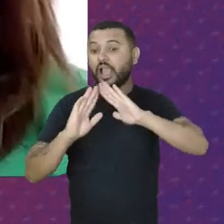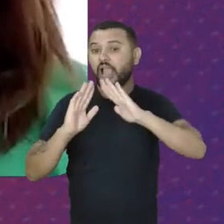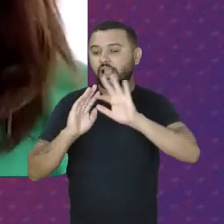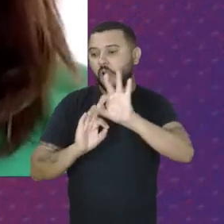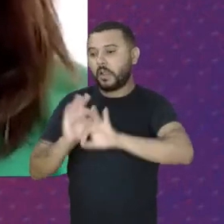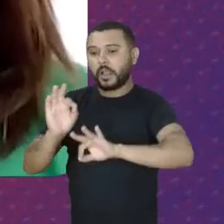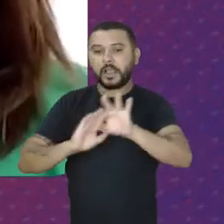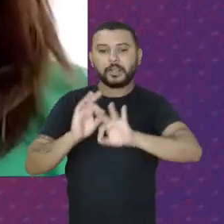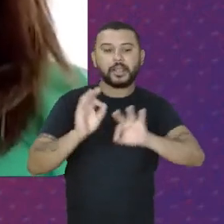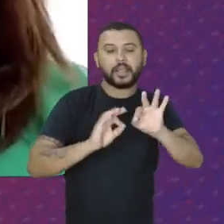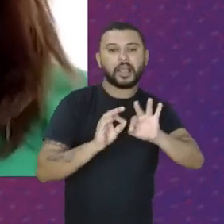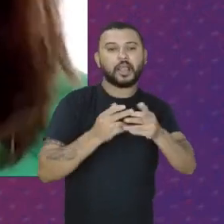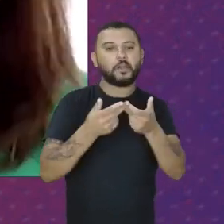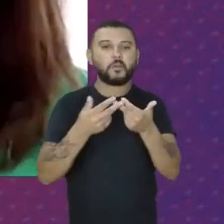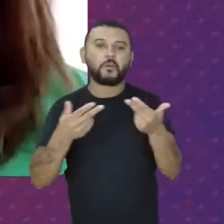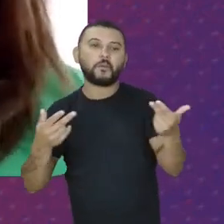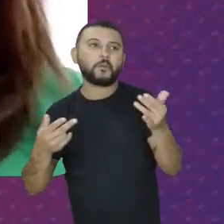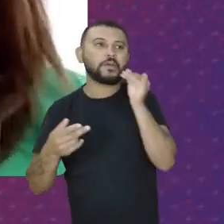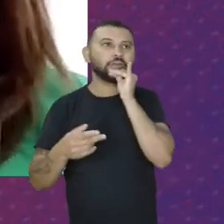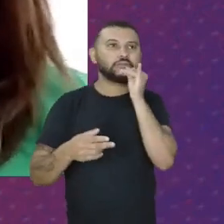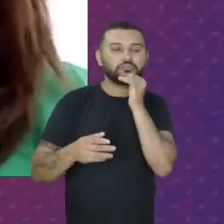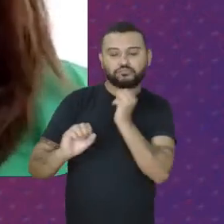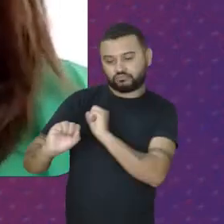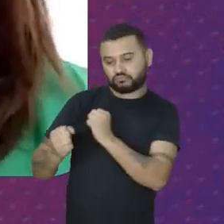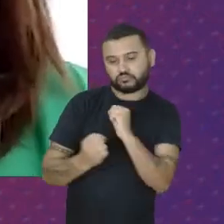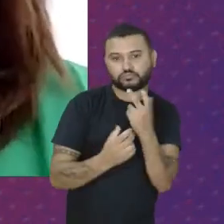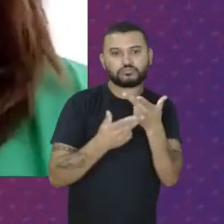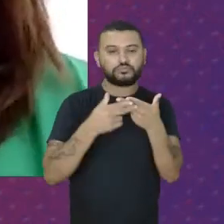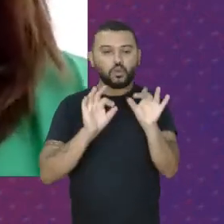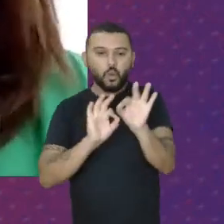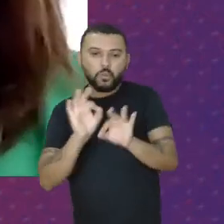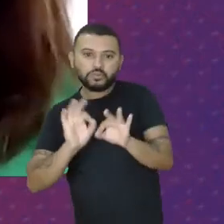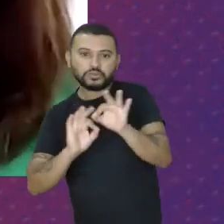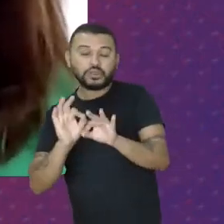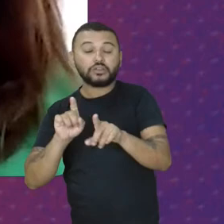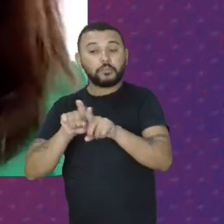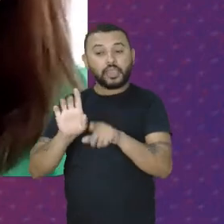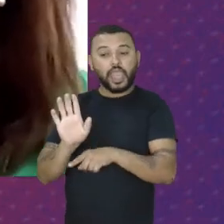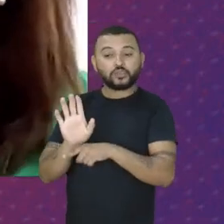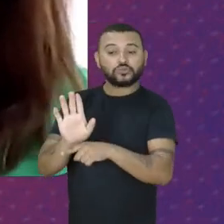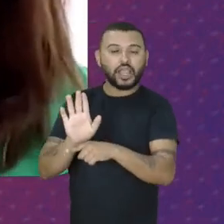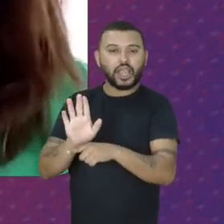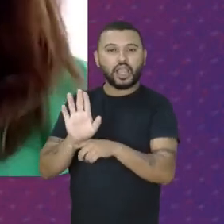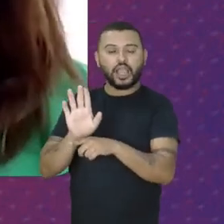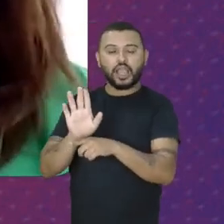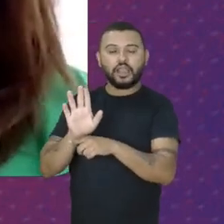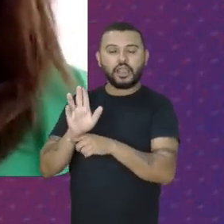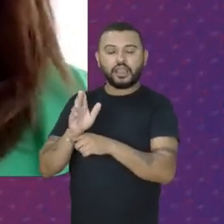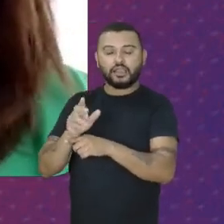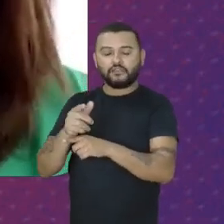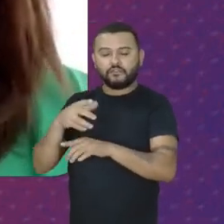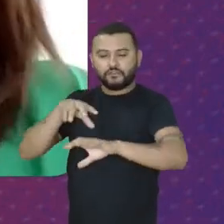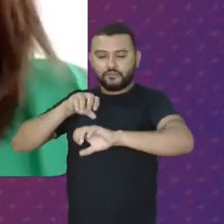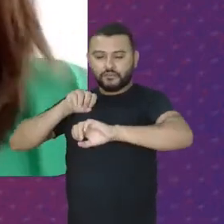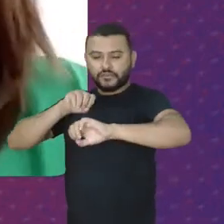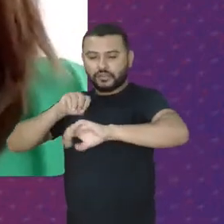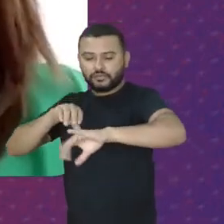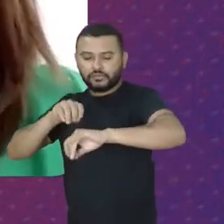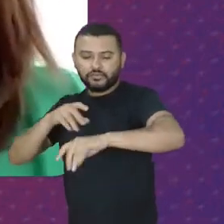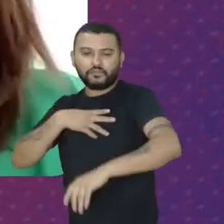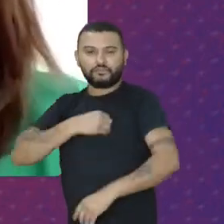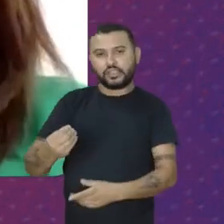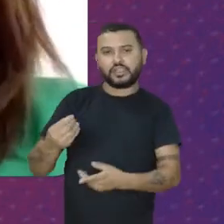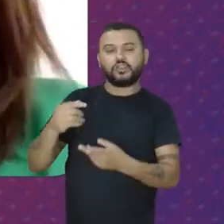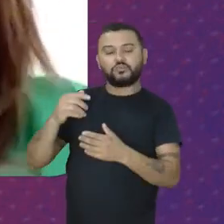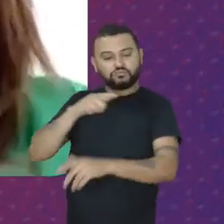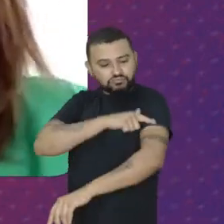tarefas do lar, na condução da educação dos filhos, né? E ao longo do tempo